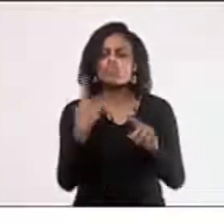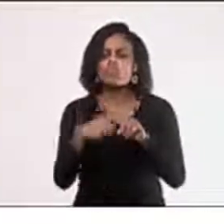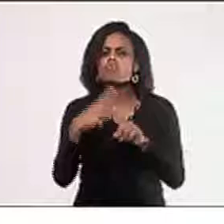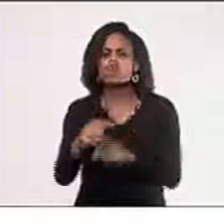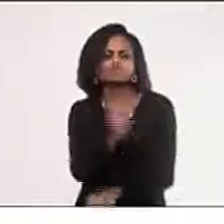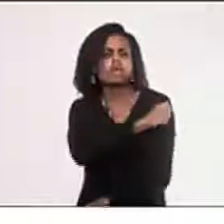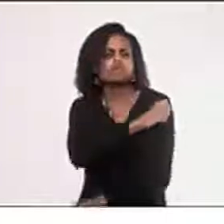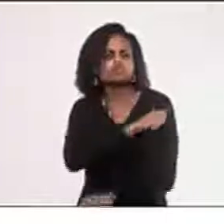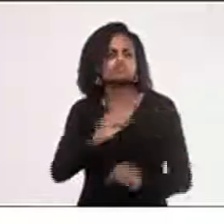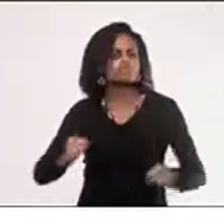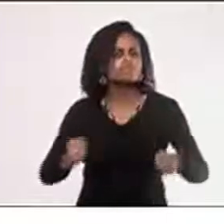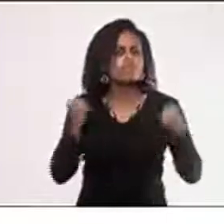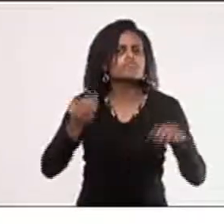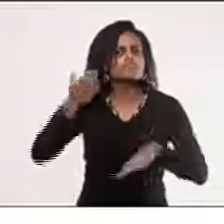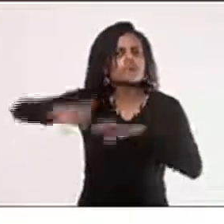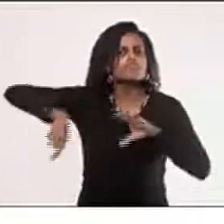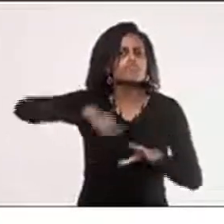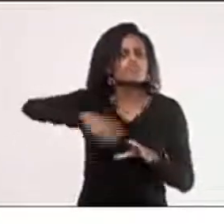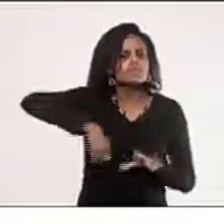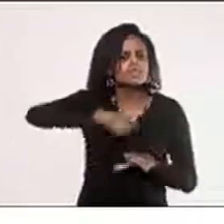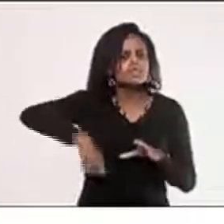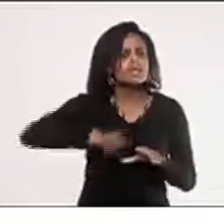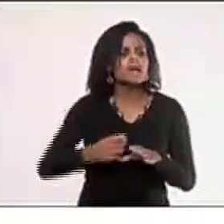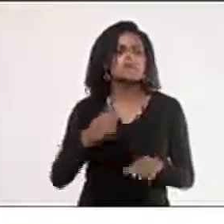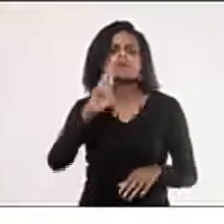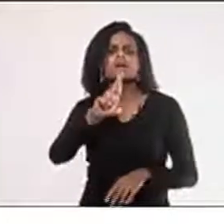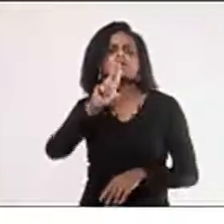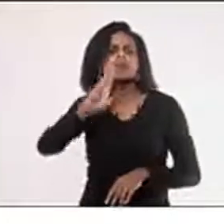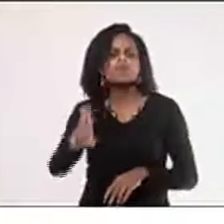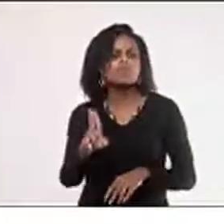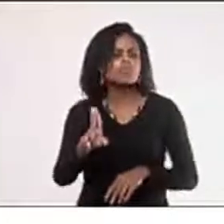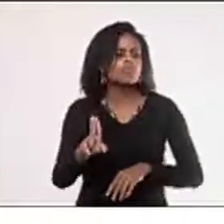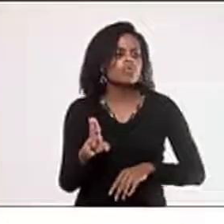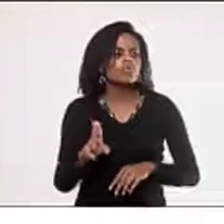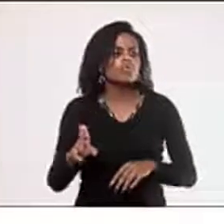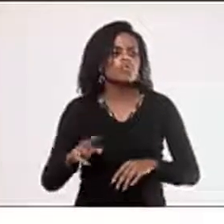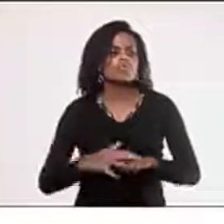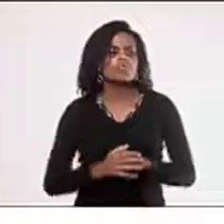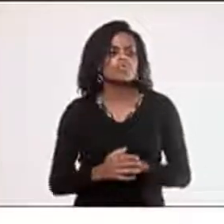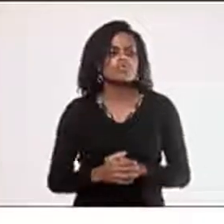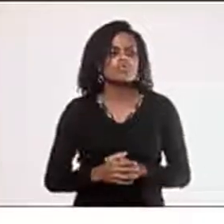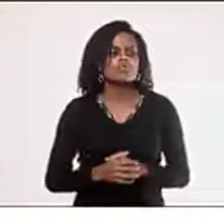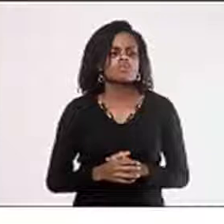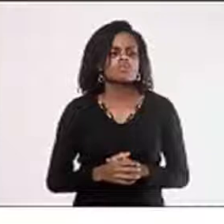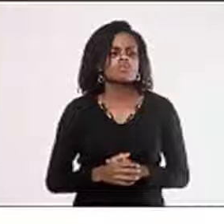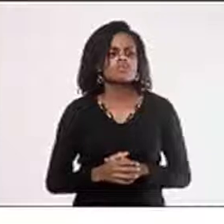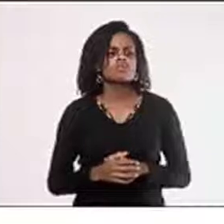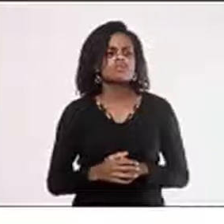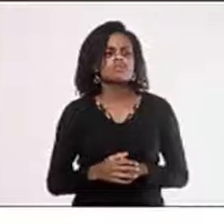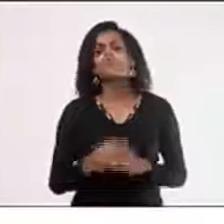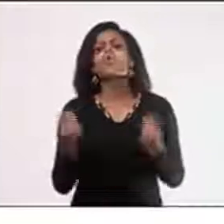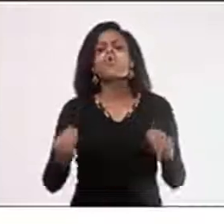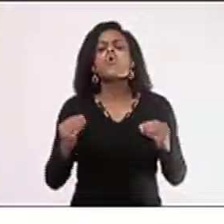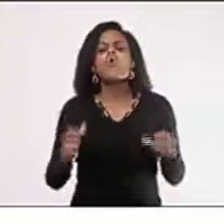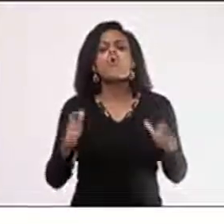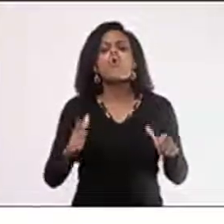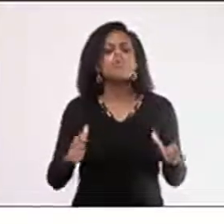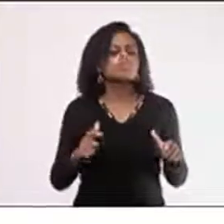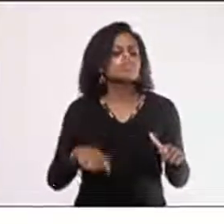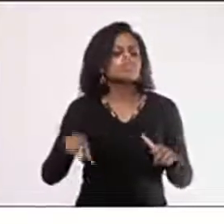estudantes que foram cozinhar para que o RU não fechasse. É onde eu gostaria de saber onde estava esse